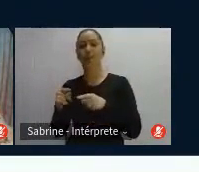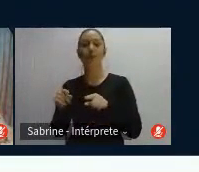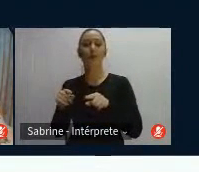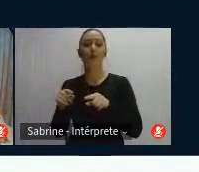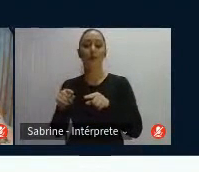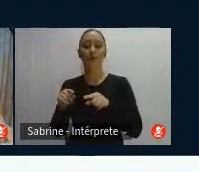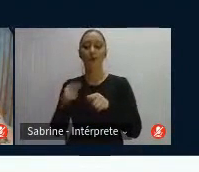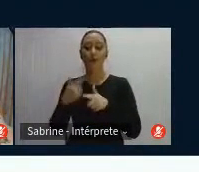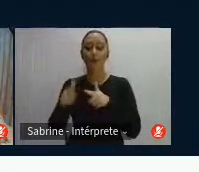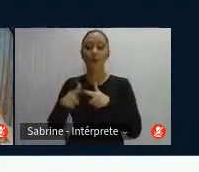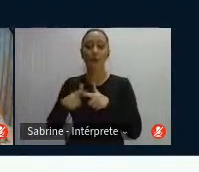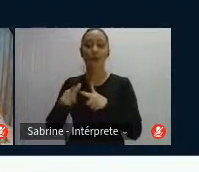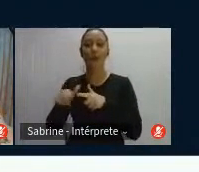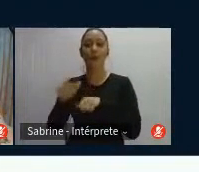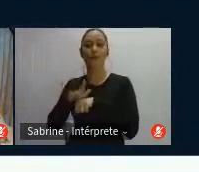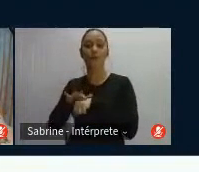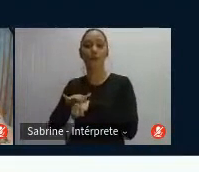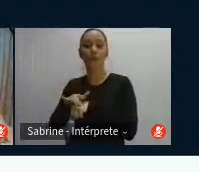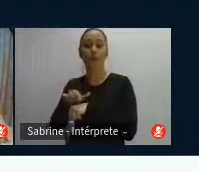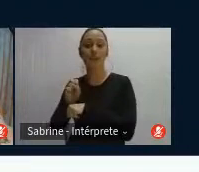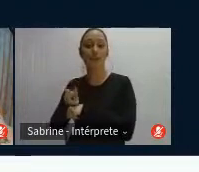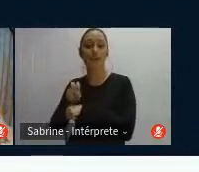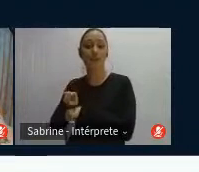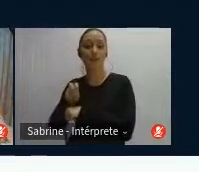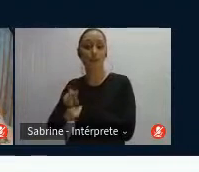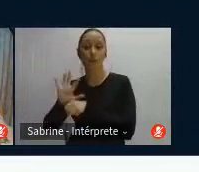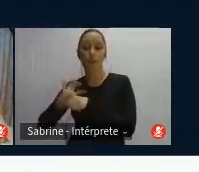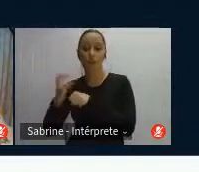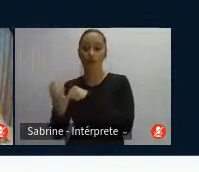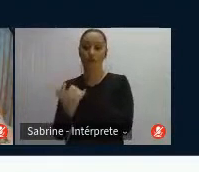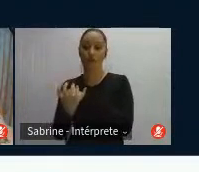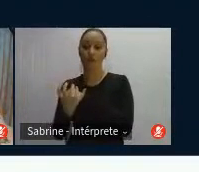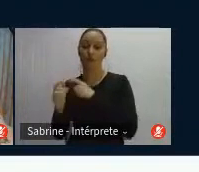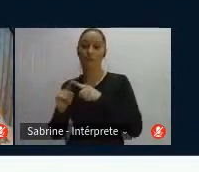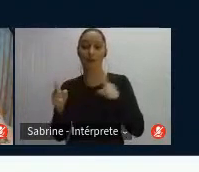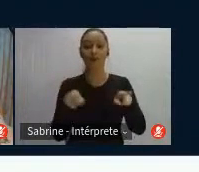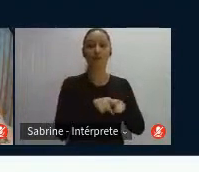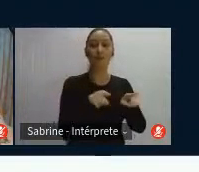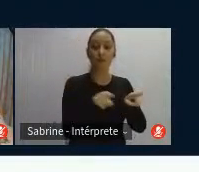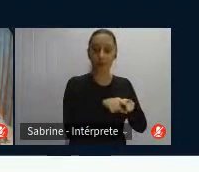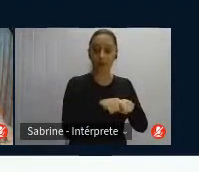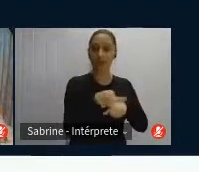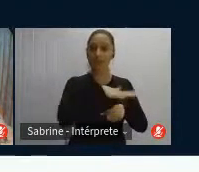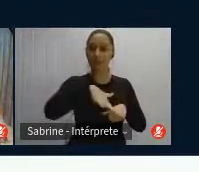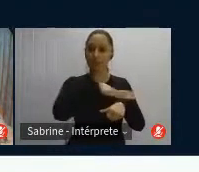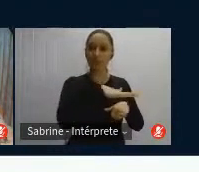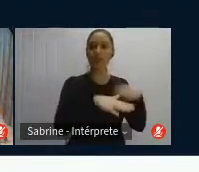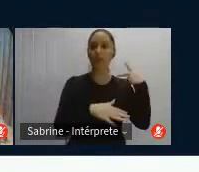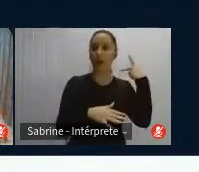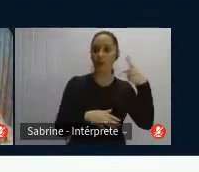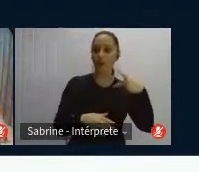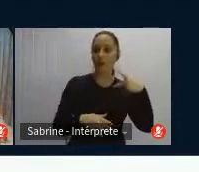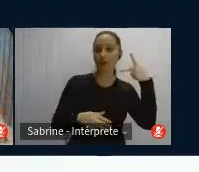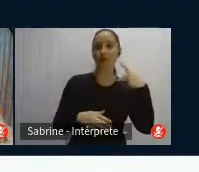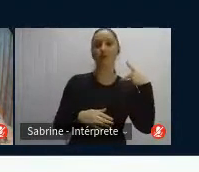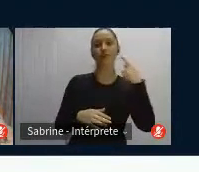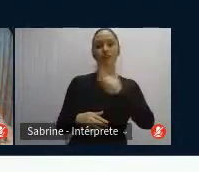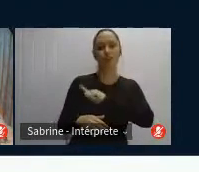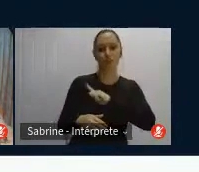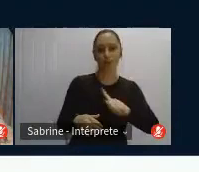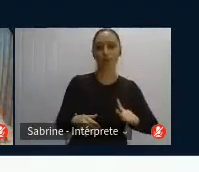né, todas, né, nos deixam bastante preocupados, né. Então, assim, acompanhando,